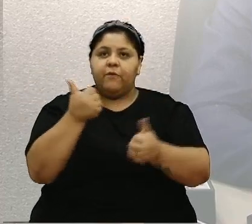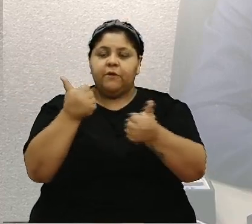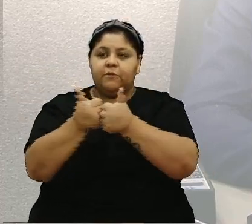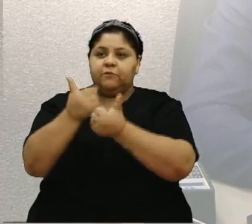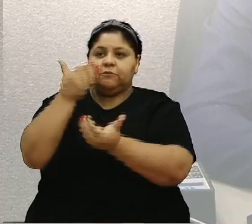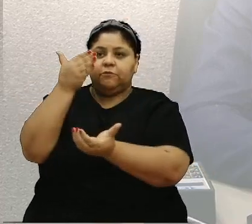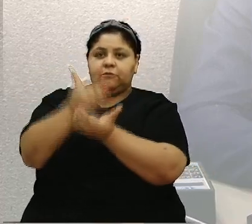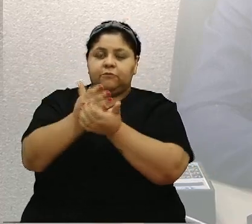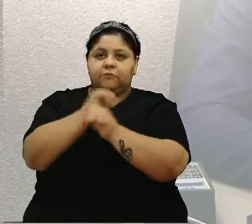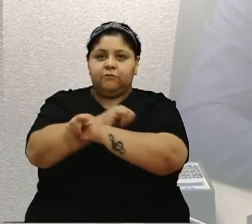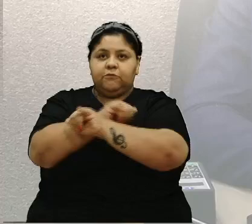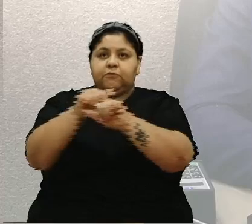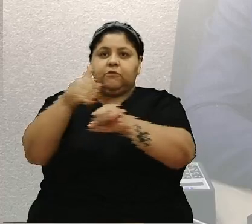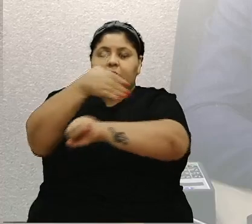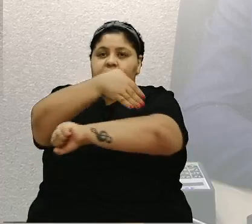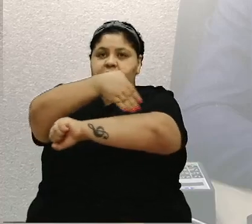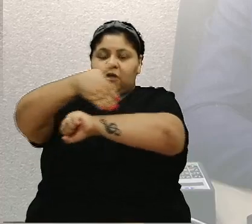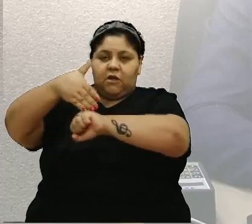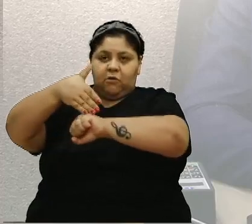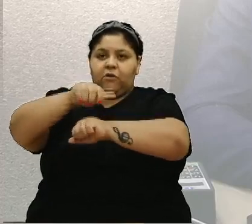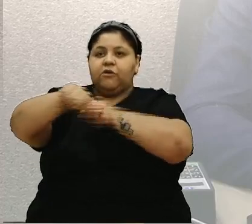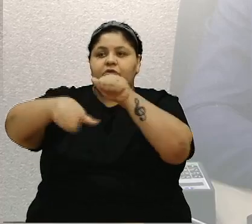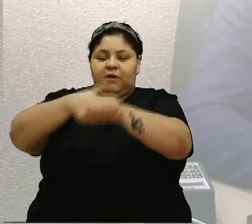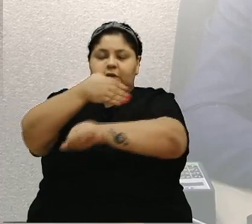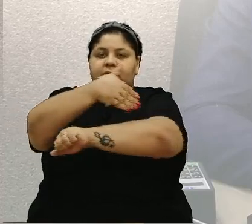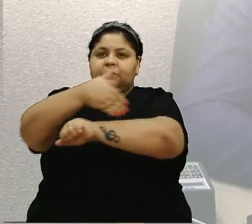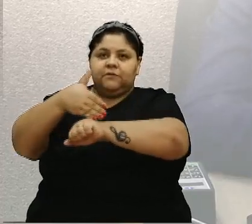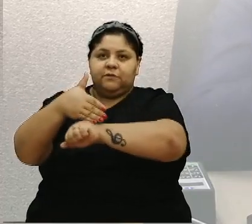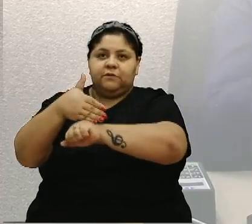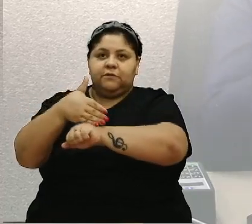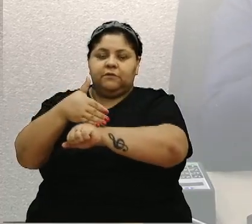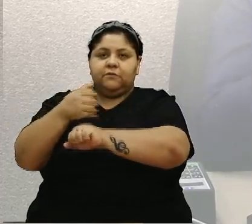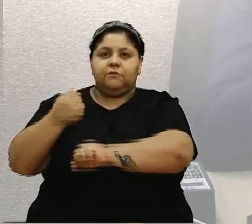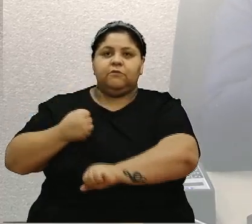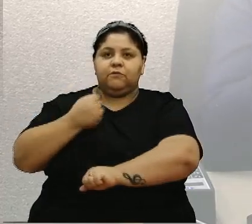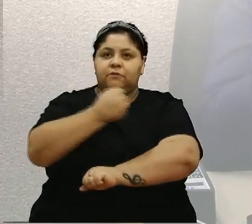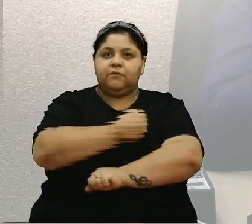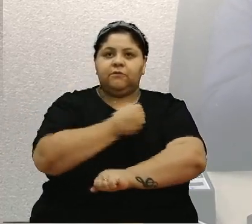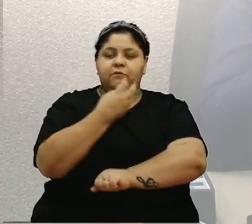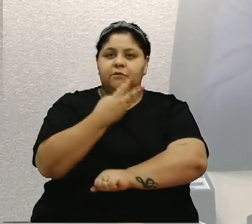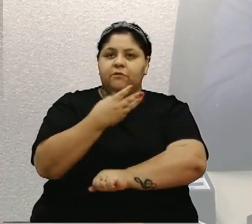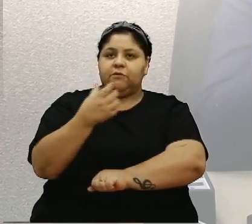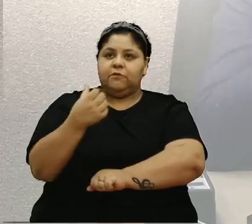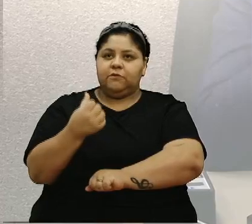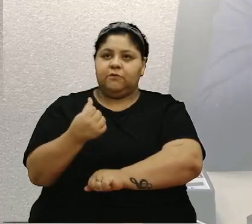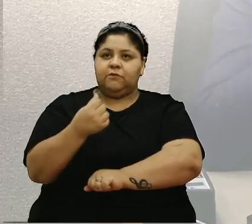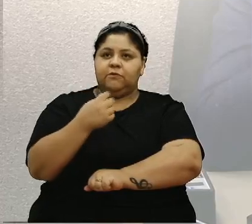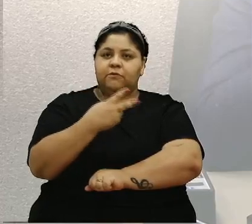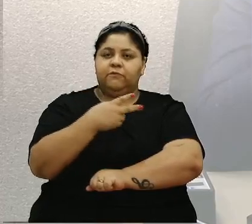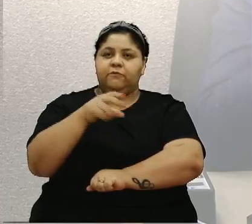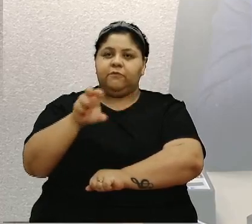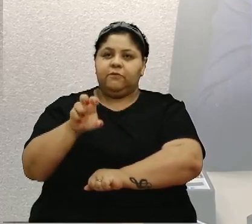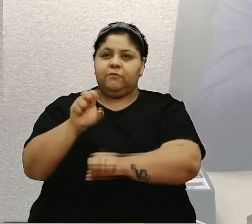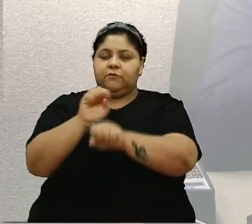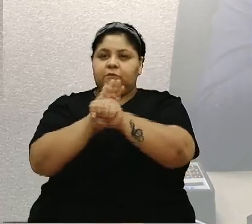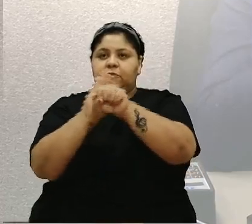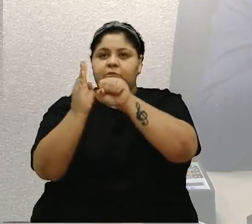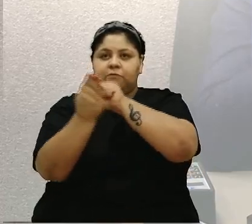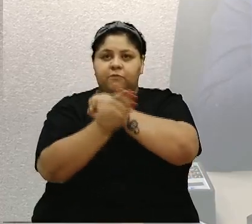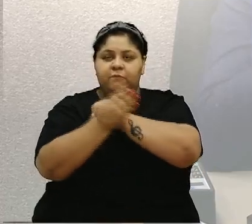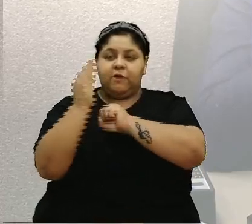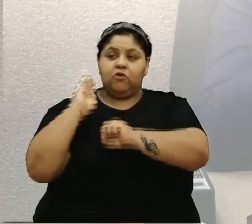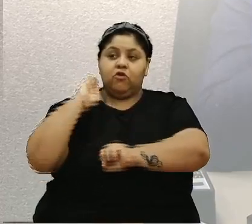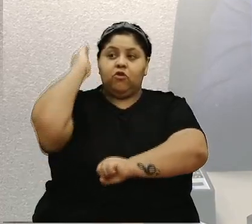processo informando que a via em questão a ser denominada, codificado sob número 361225 do bairro Nossa Senhora da